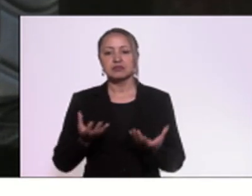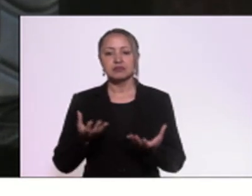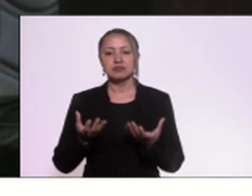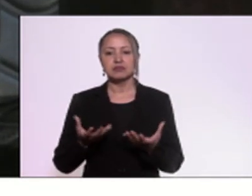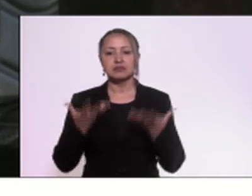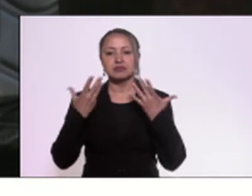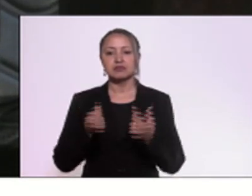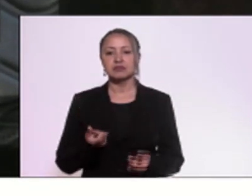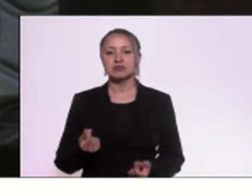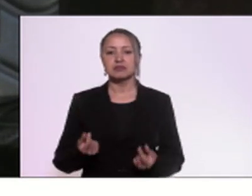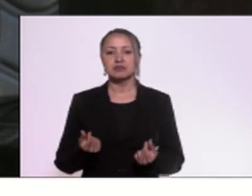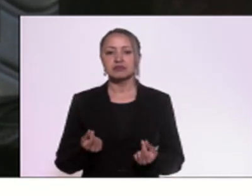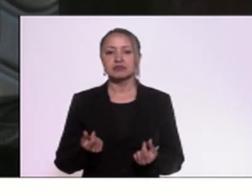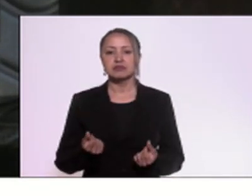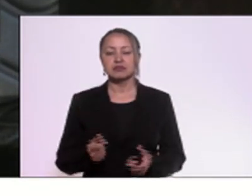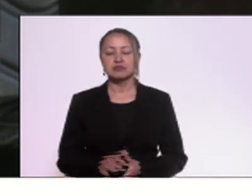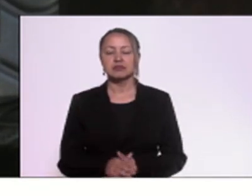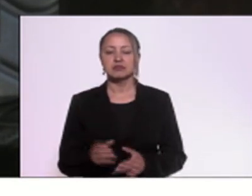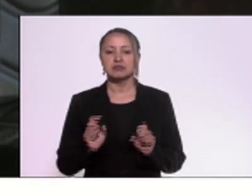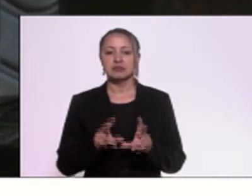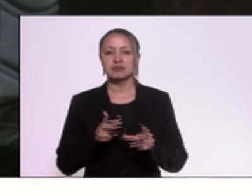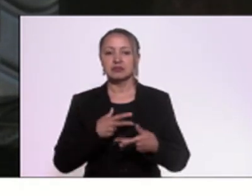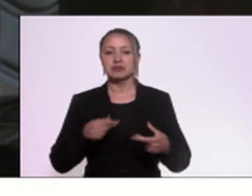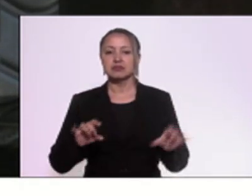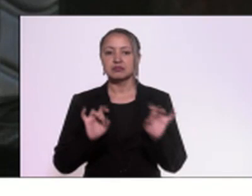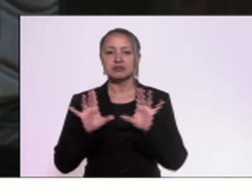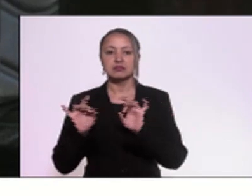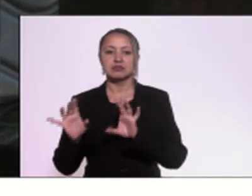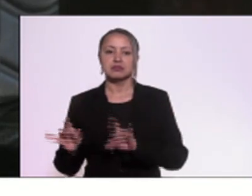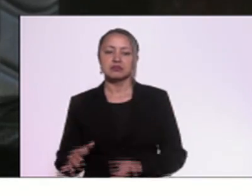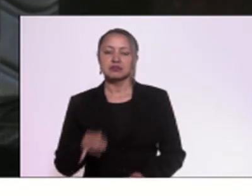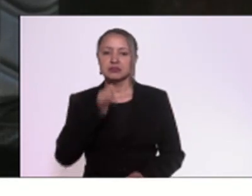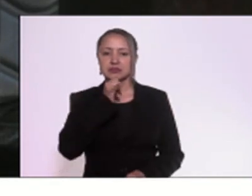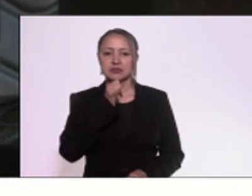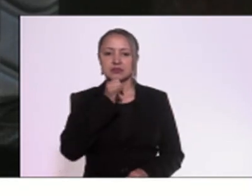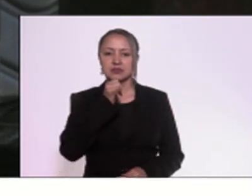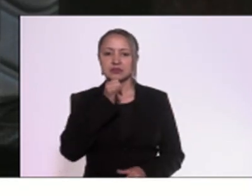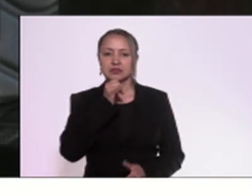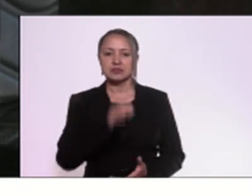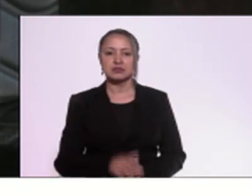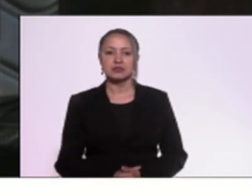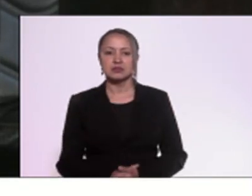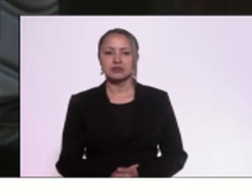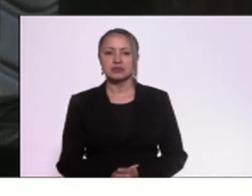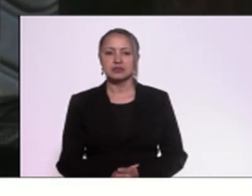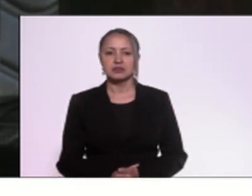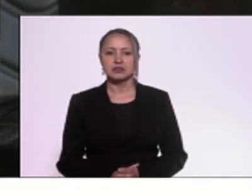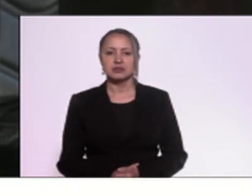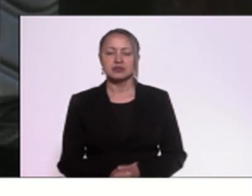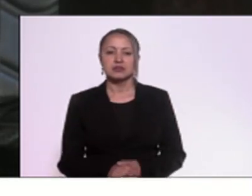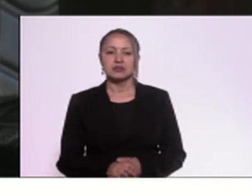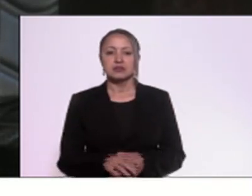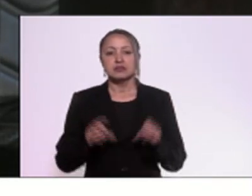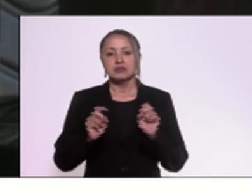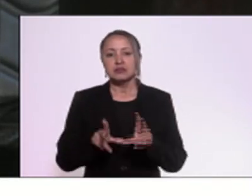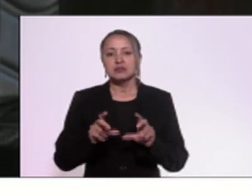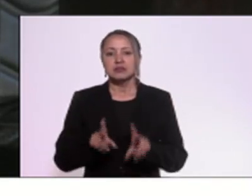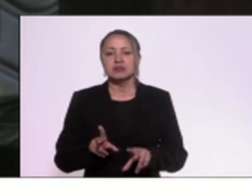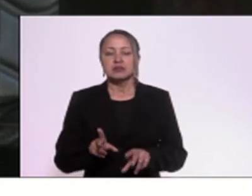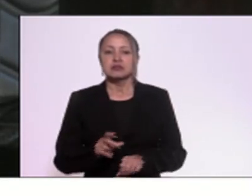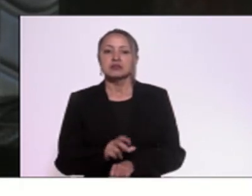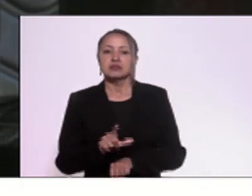não só foi o responsável pela possibilidade de manter o Festival de Cinema desse ano. O Festival de Cinema não ia